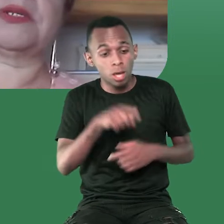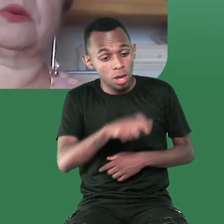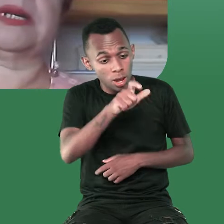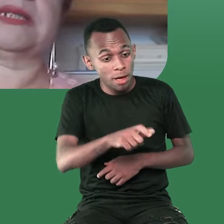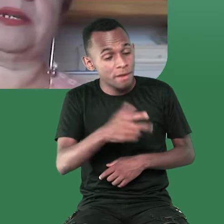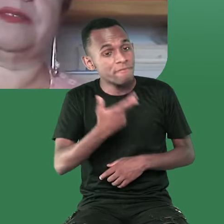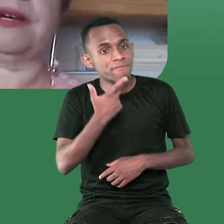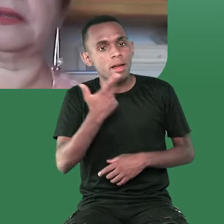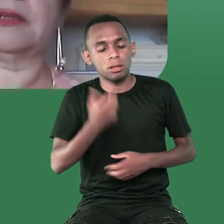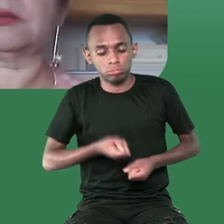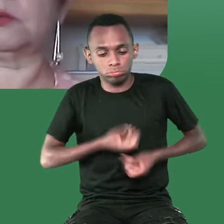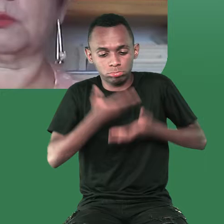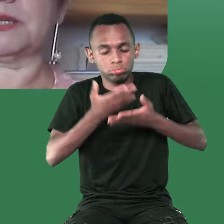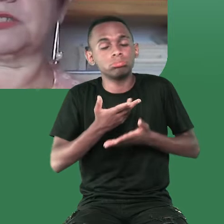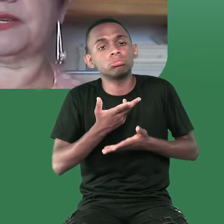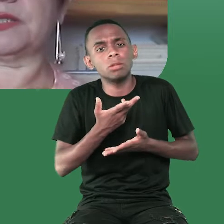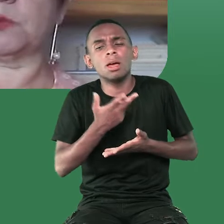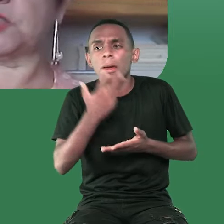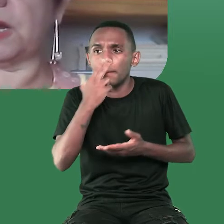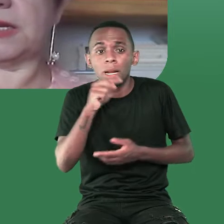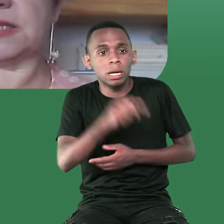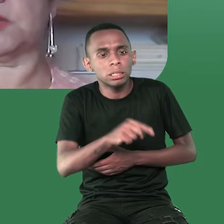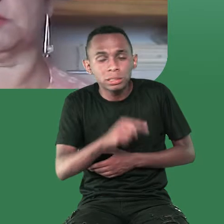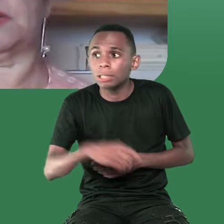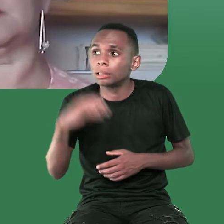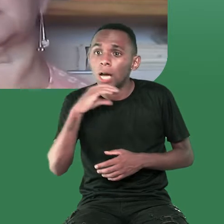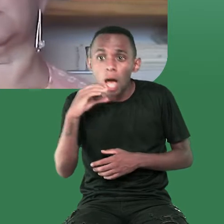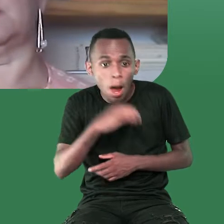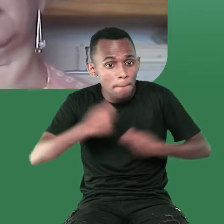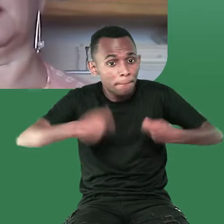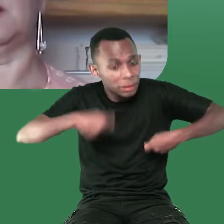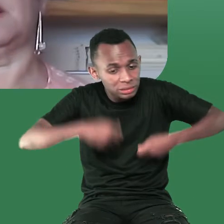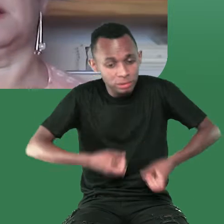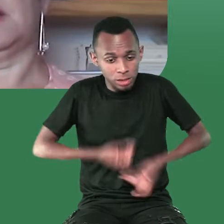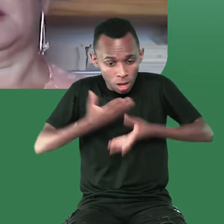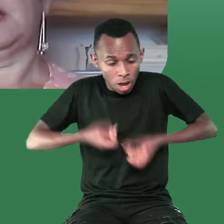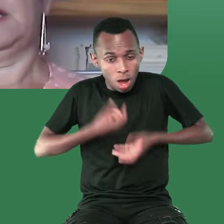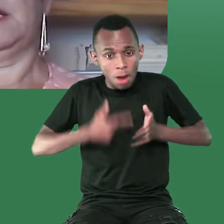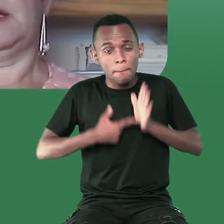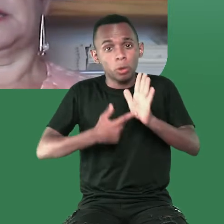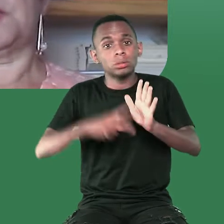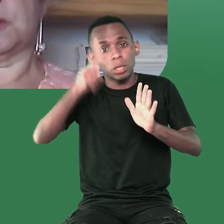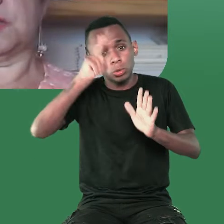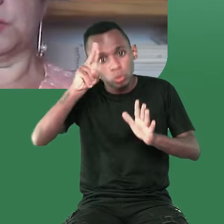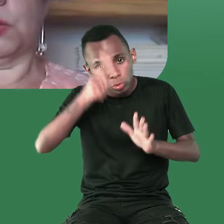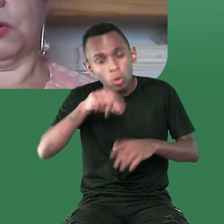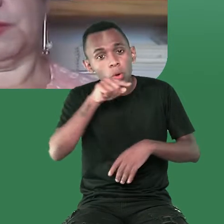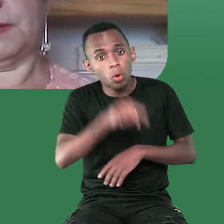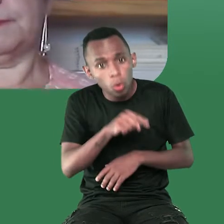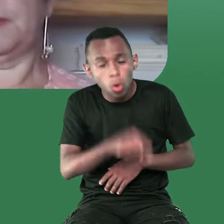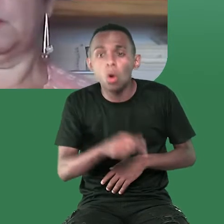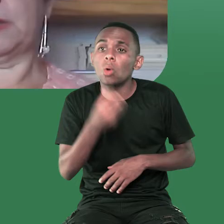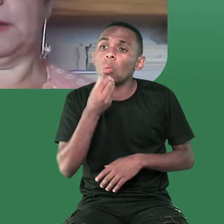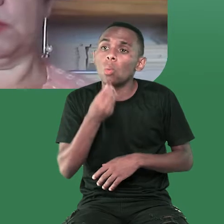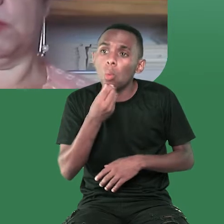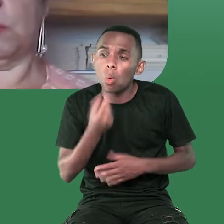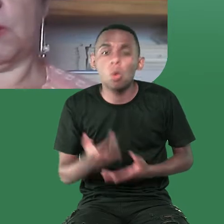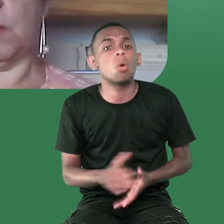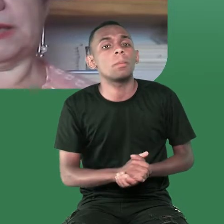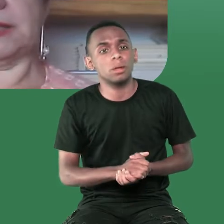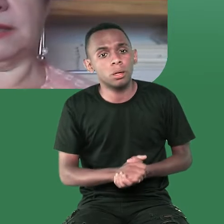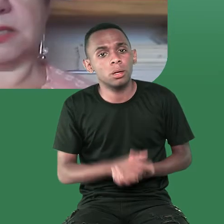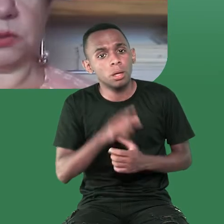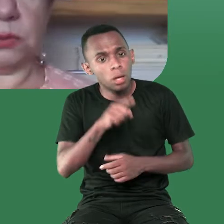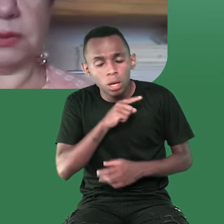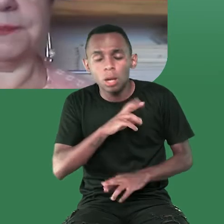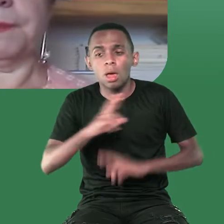primeira pessoa, essa menina falando como se ela tivesse uma urgência de contar a história dela, ela diante do homem, né, com o